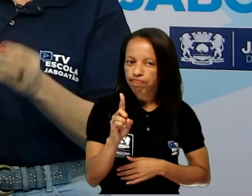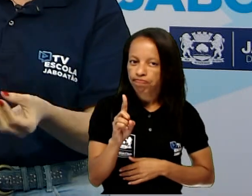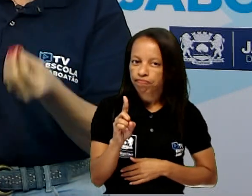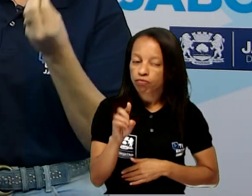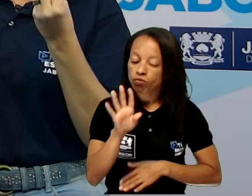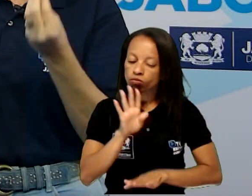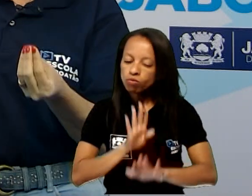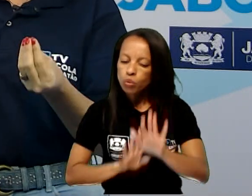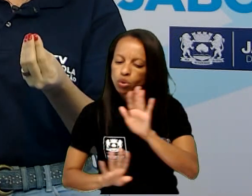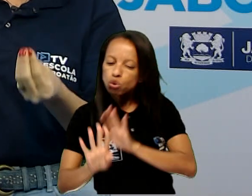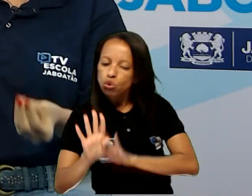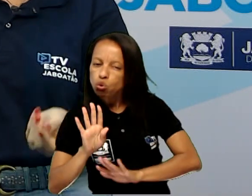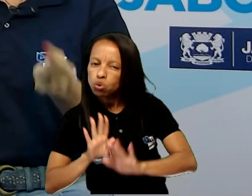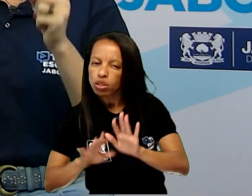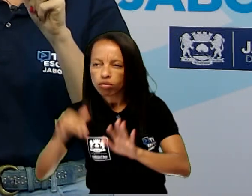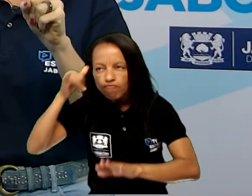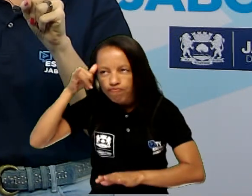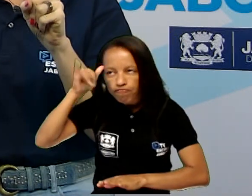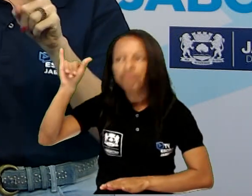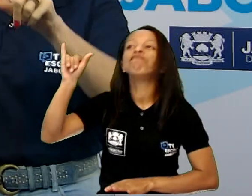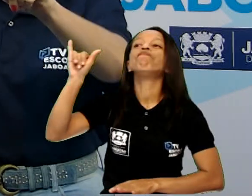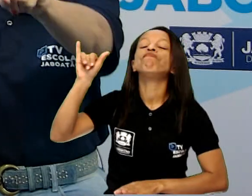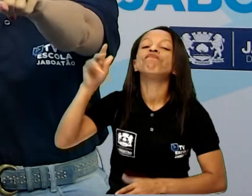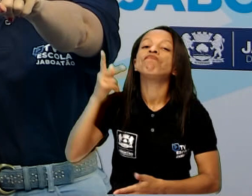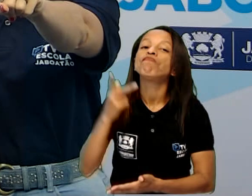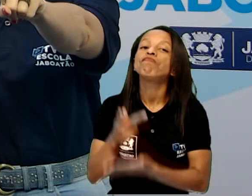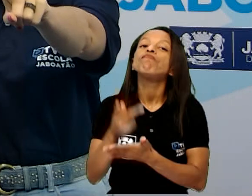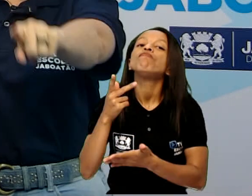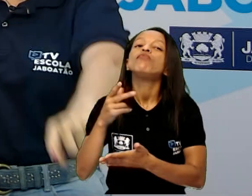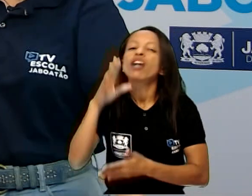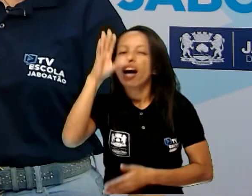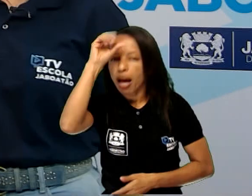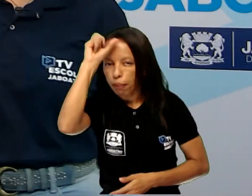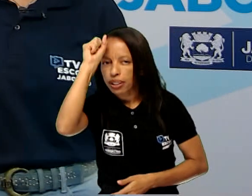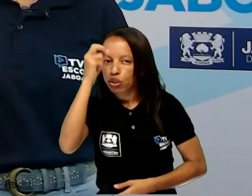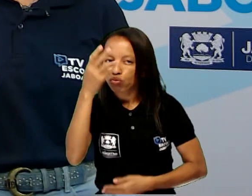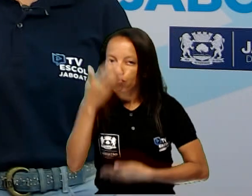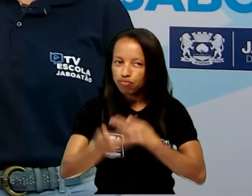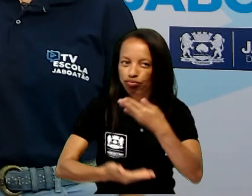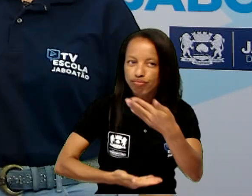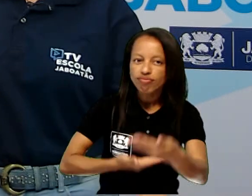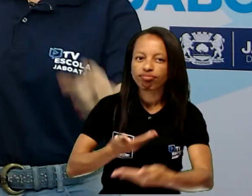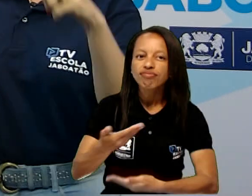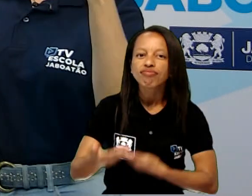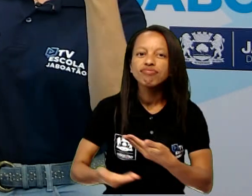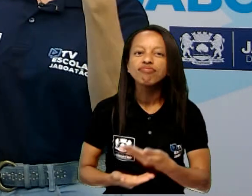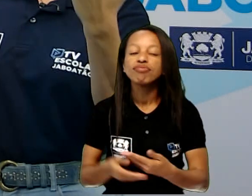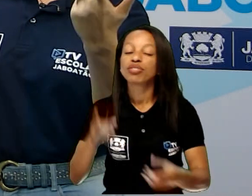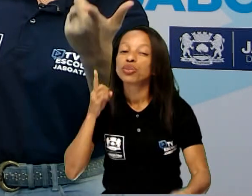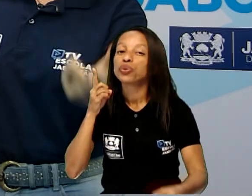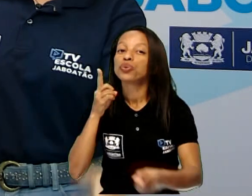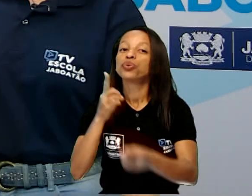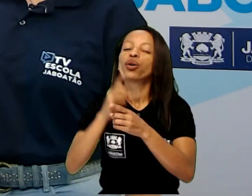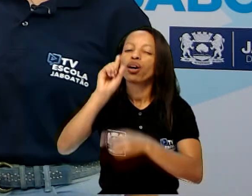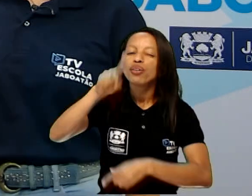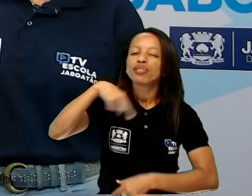de acidentes é muito importante. Então, se você aprendeu, compartilha. Nos encontramos nas